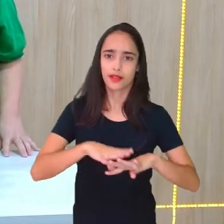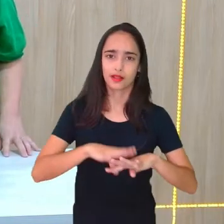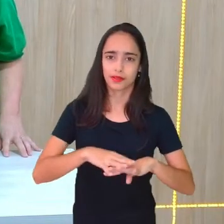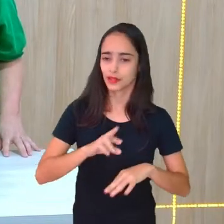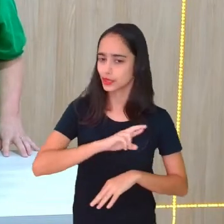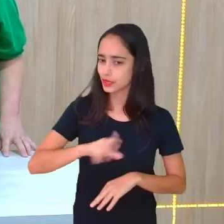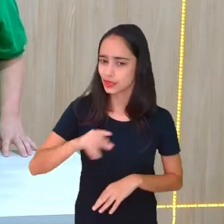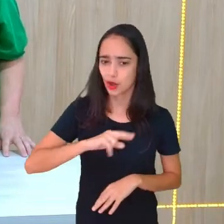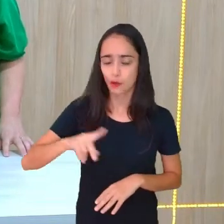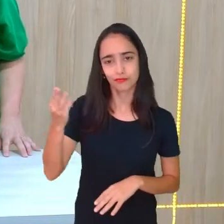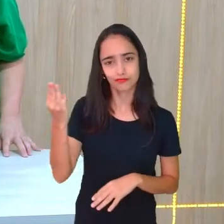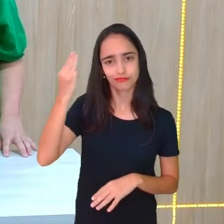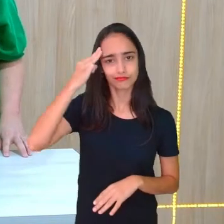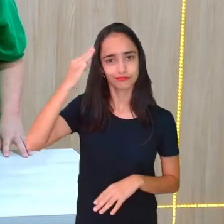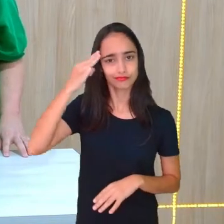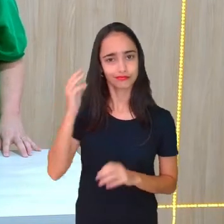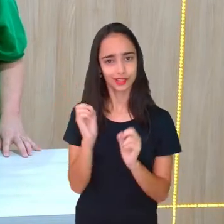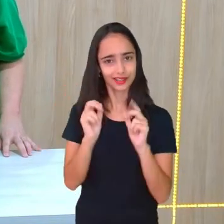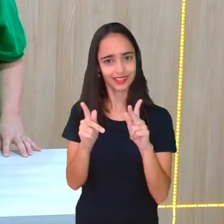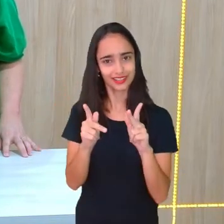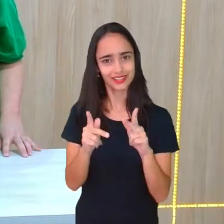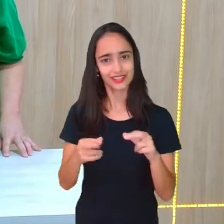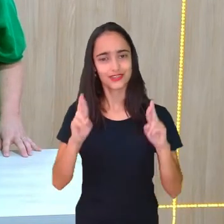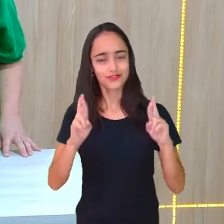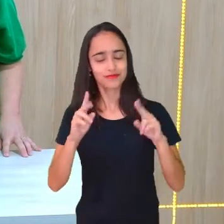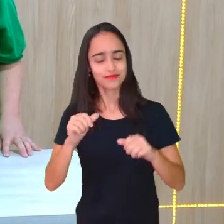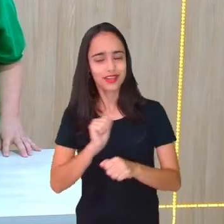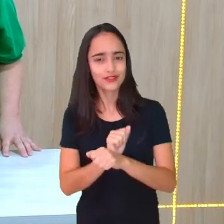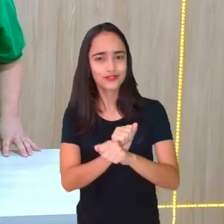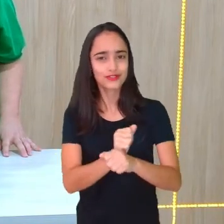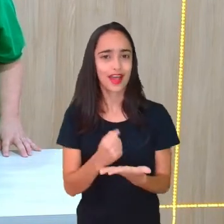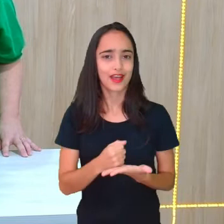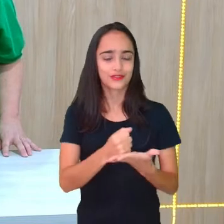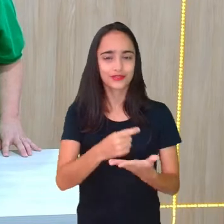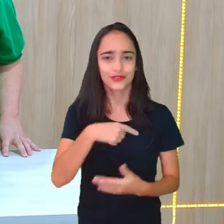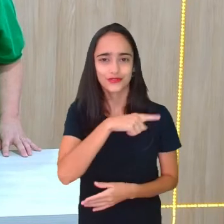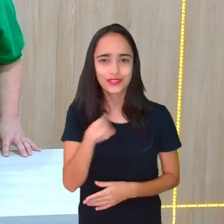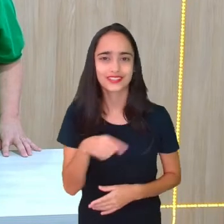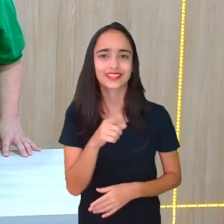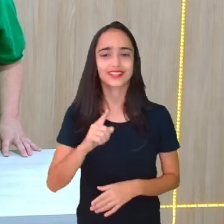decoreba. Eu espero que isso tenha ajudado a vocês e na próxima aula vamos ver as